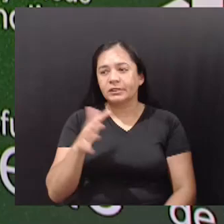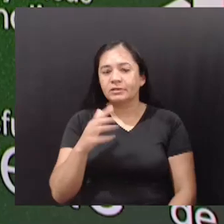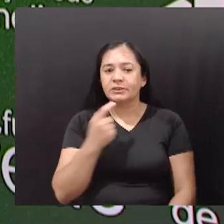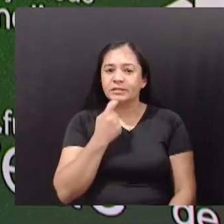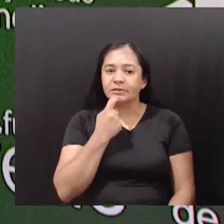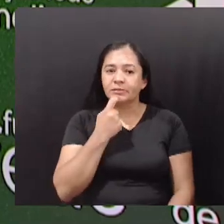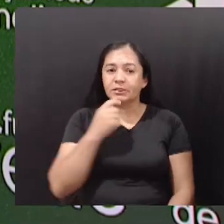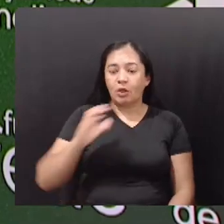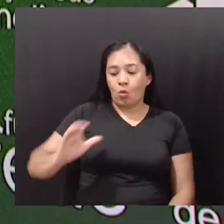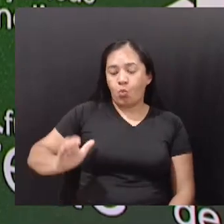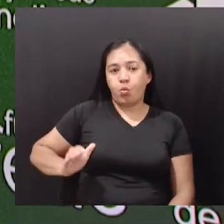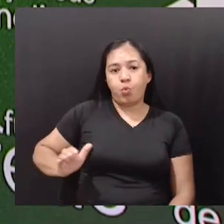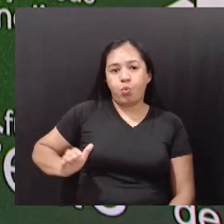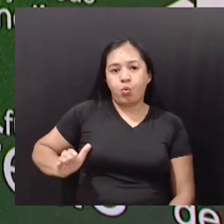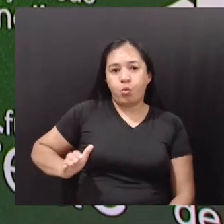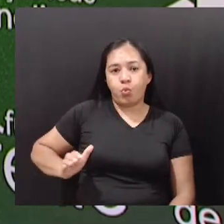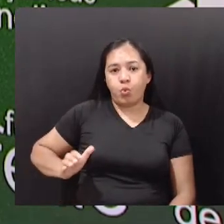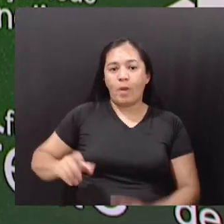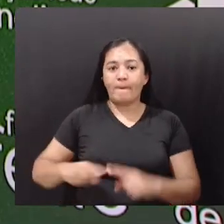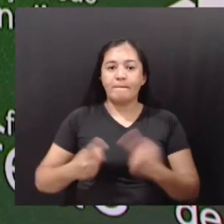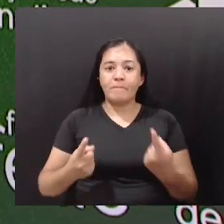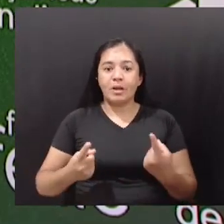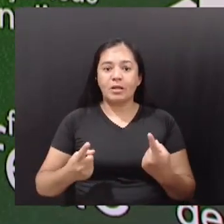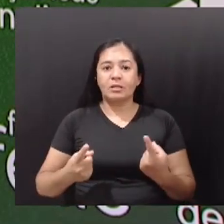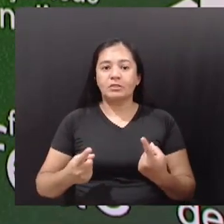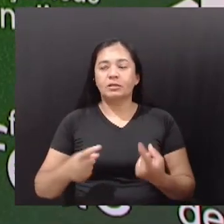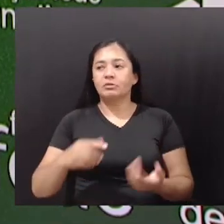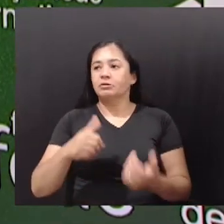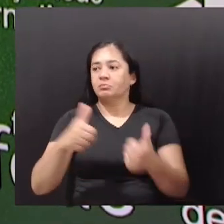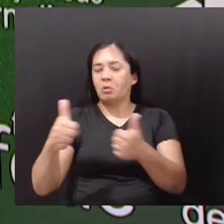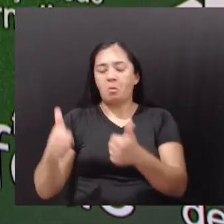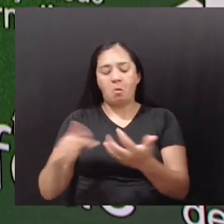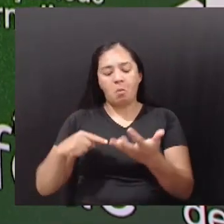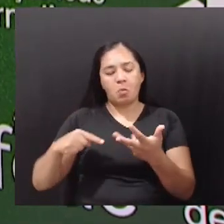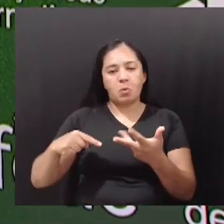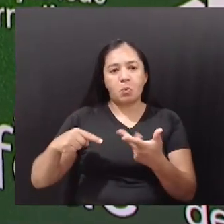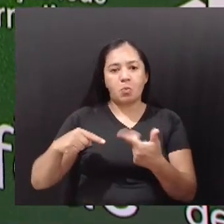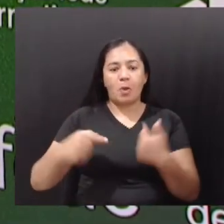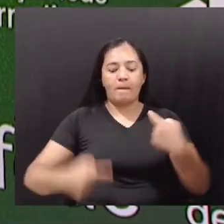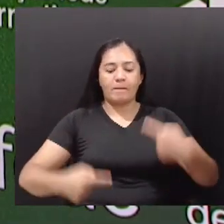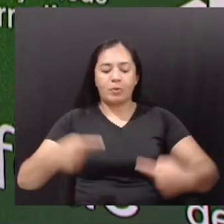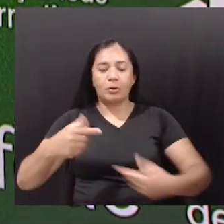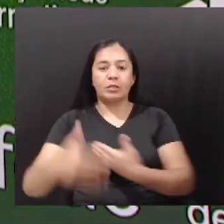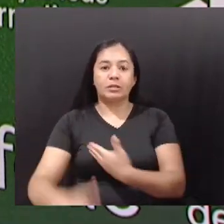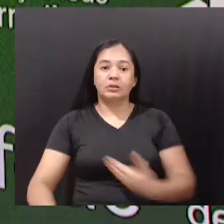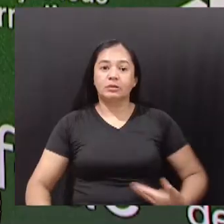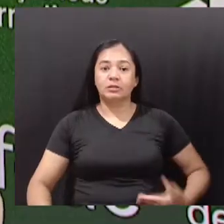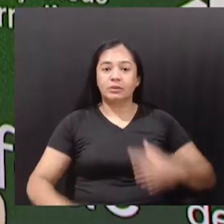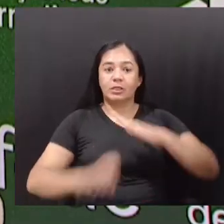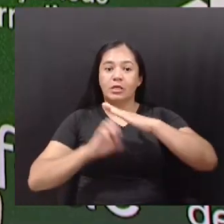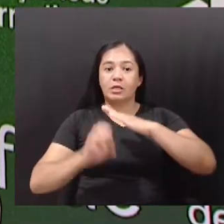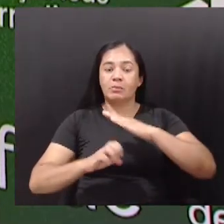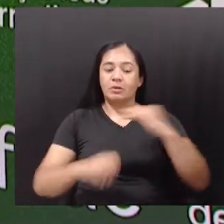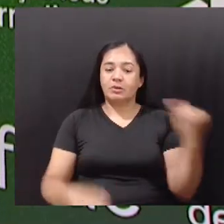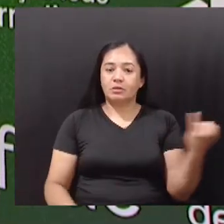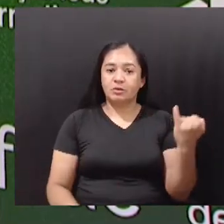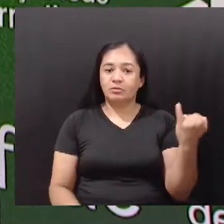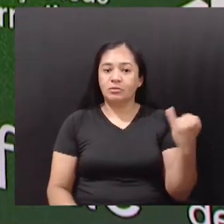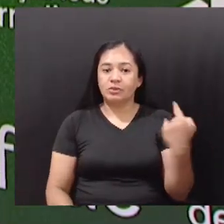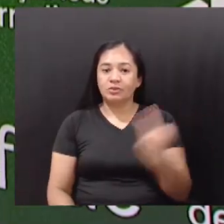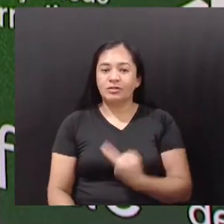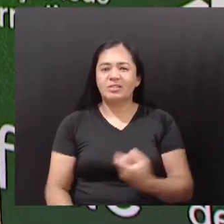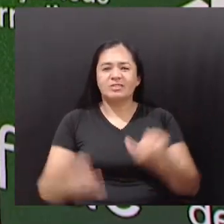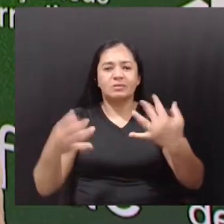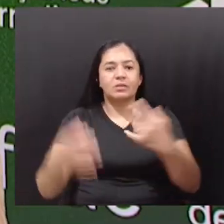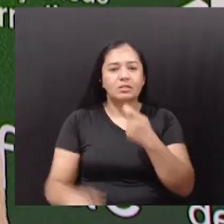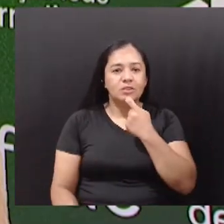muito potente. Universidades de ponta, recursos, políticas públicas, empresas importantes. Quando a gente olha Campinas, a gente tem o